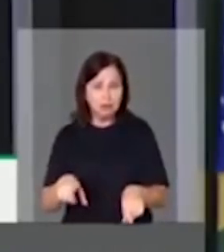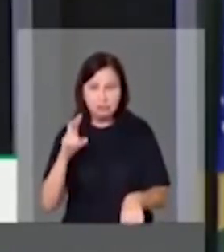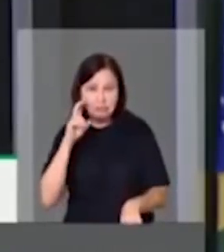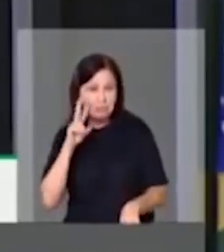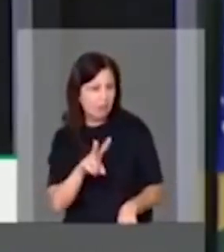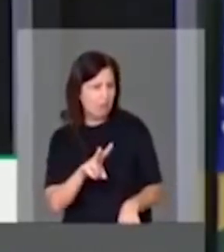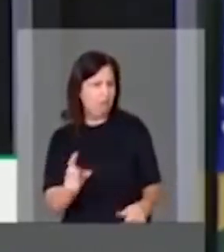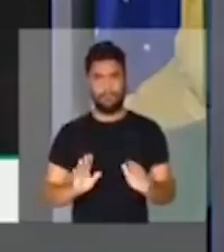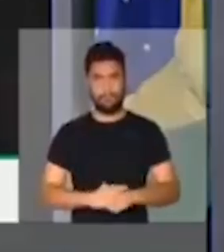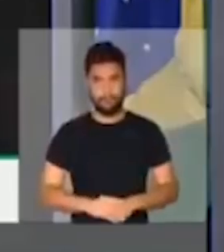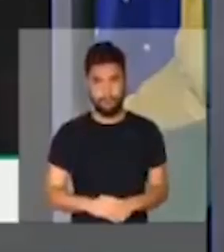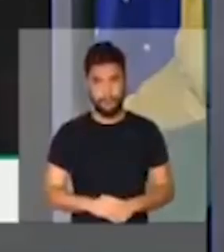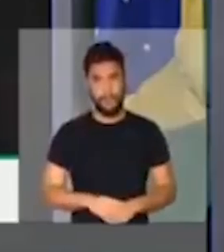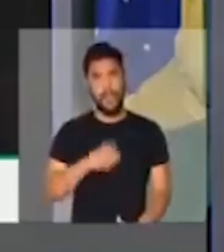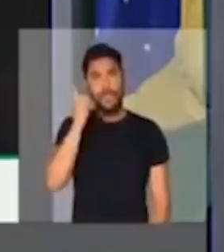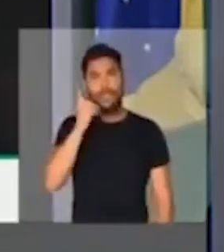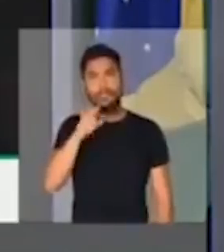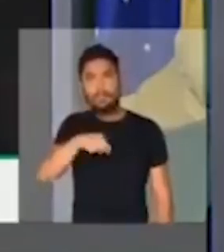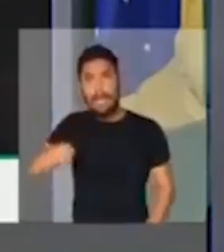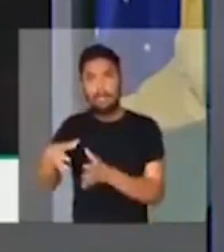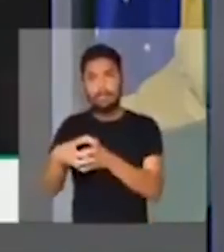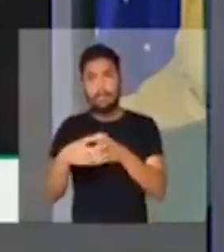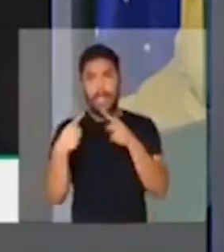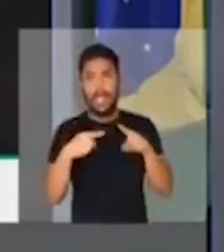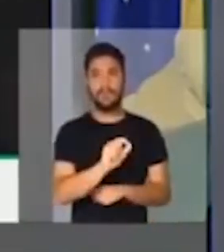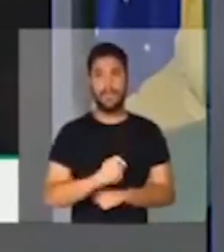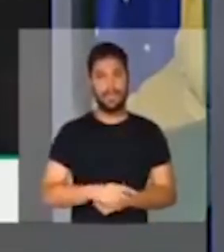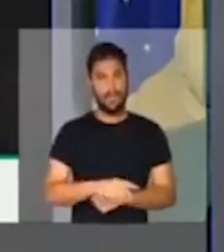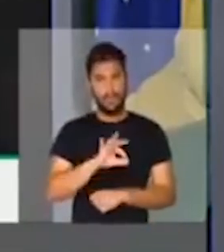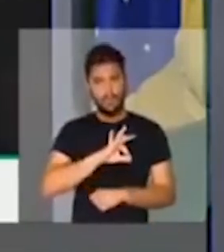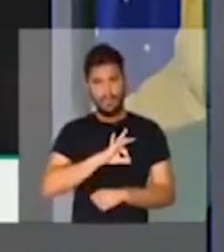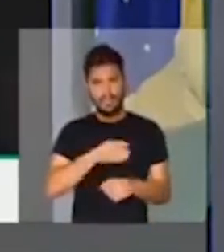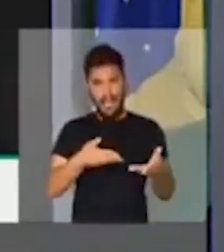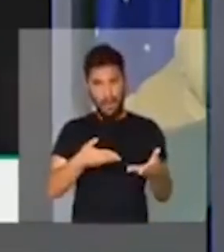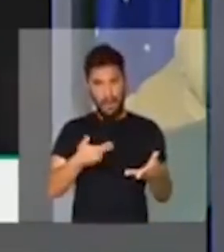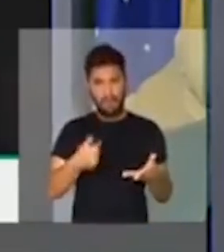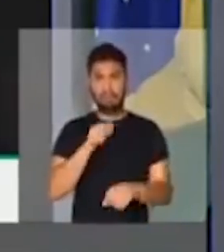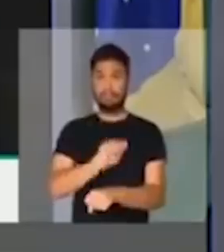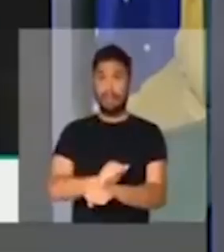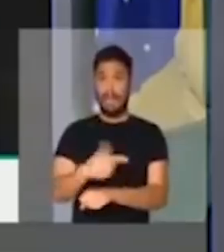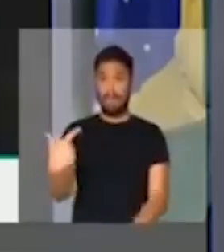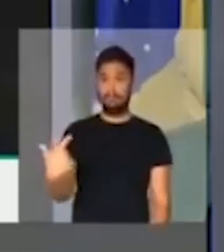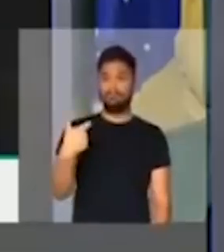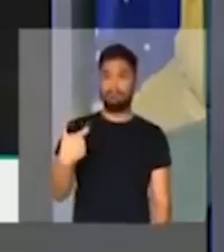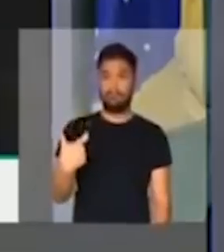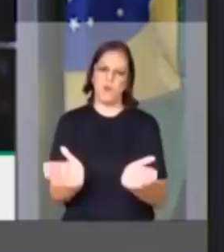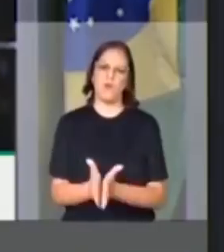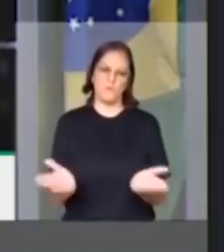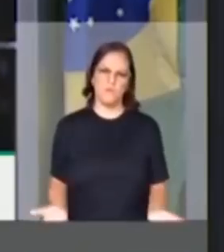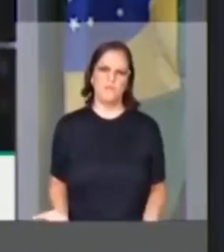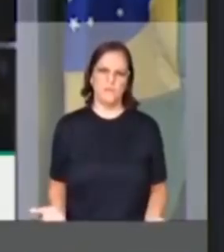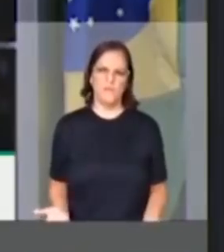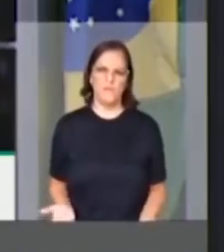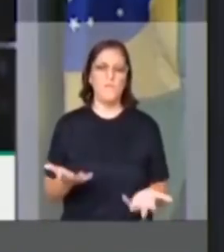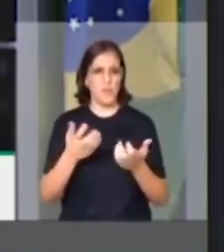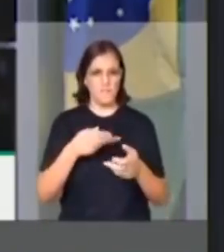eu vejo a mesma coisa acontecendo. Os parlamentares que são contra esse projeto defendem o quê? Que os policiais como hoje tenham de esperar tomar tiro pra depois reagir? Se